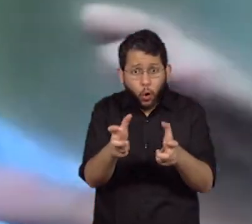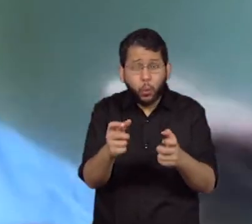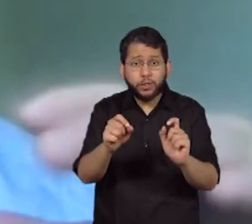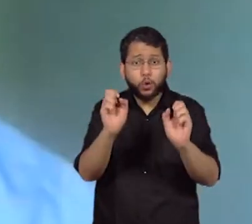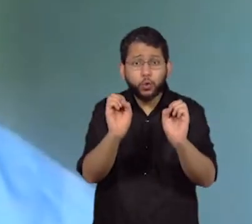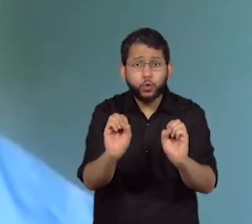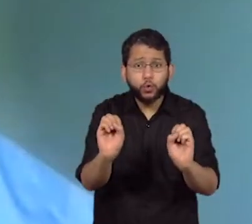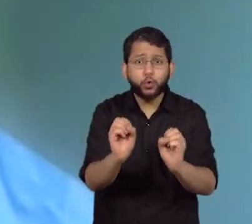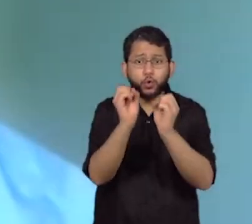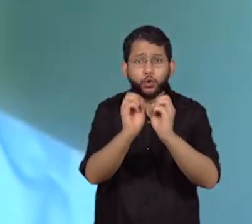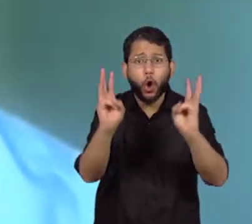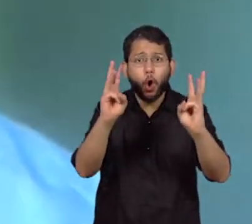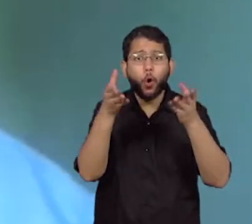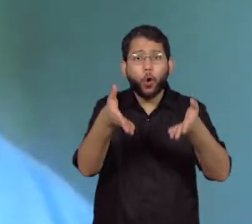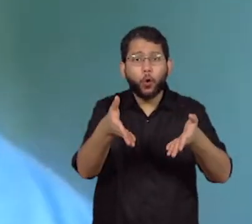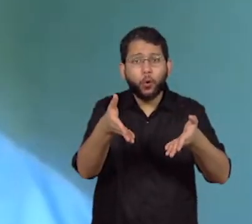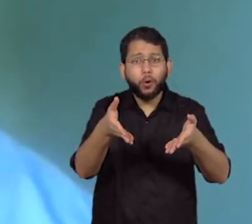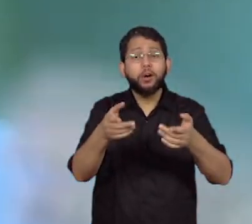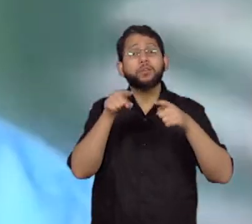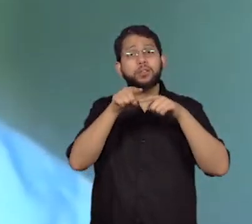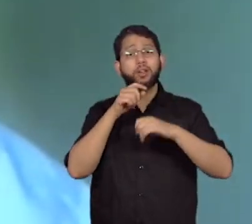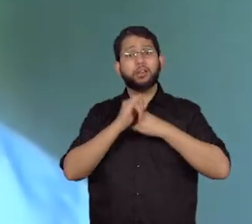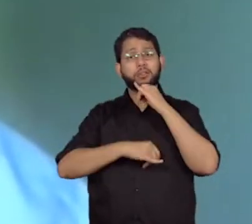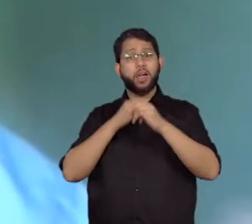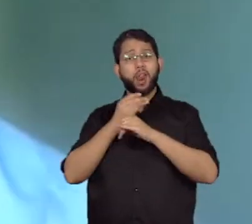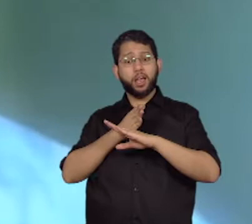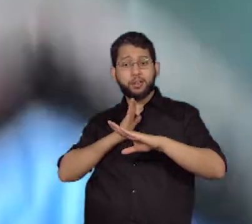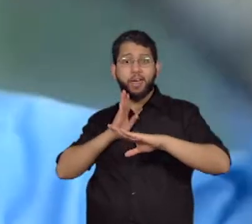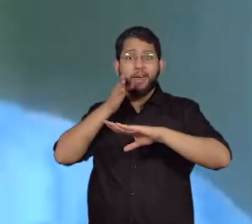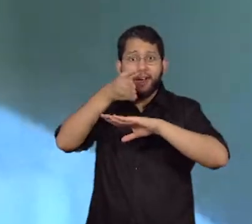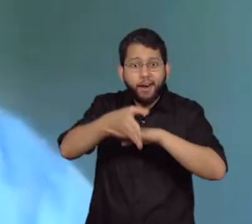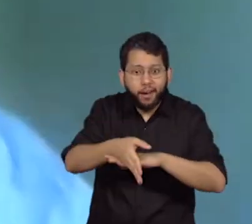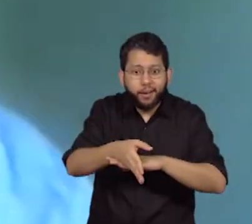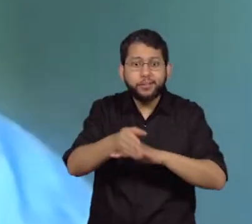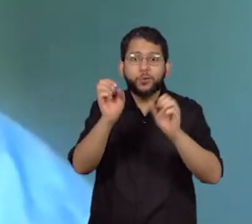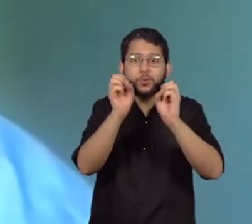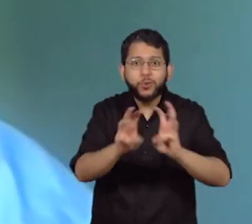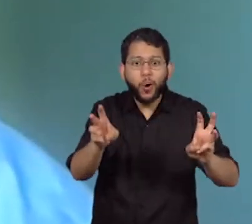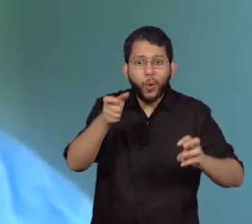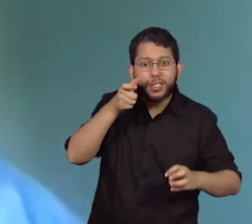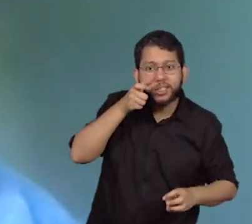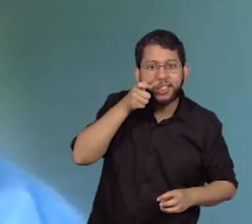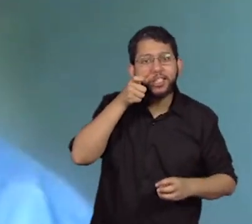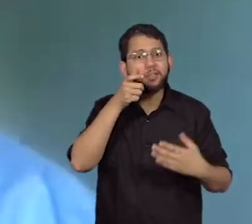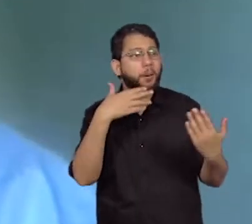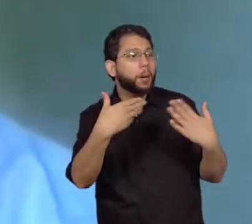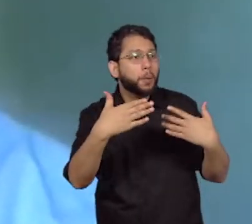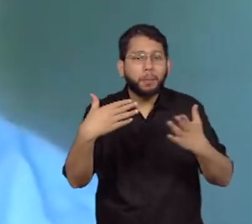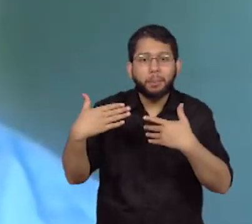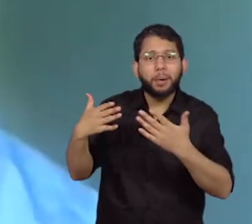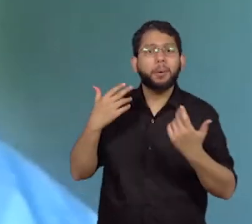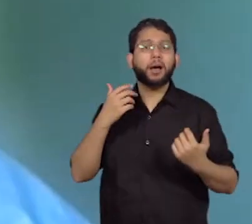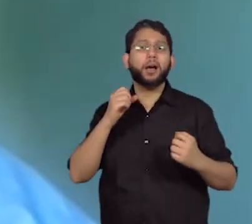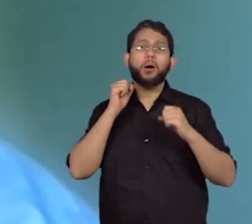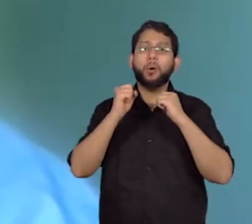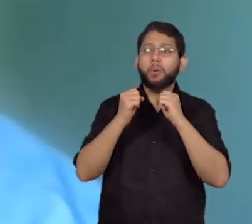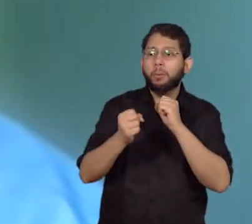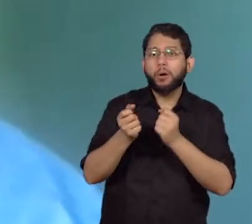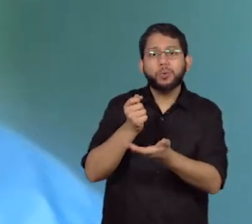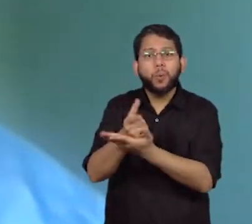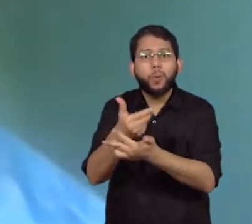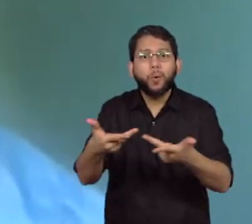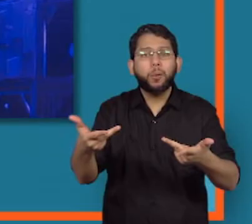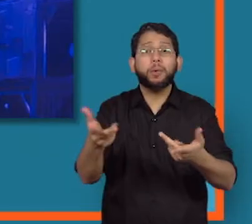Então, eu acho que além da programação dentro de games, tem todos esses eventos e toda a criação de conteúdo dentro